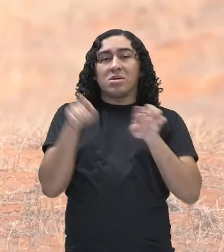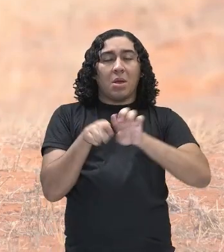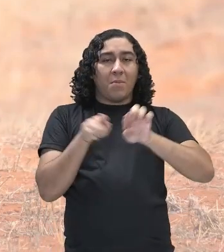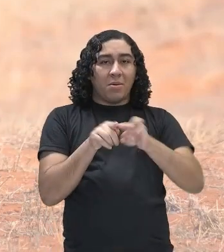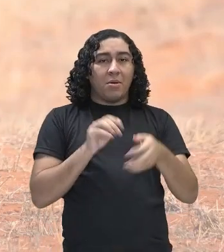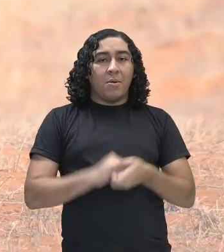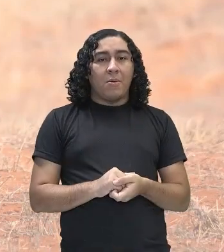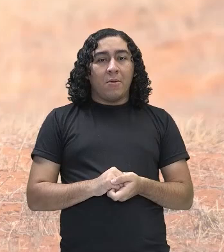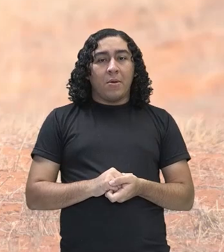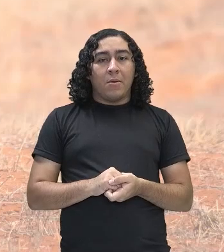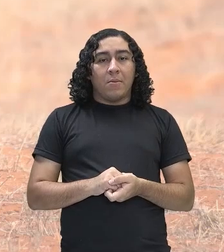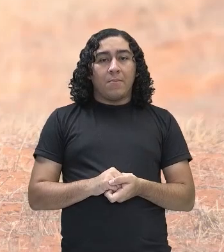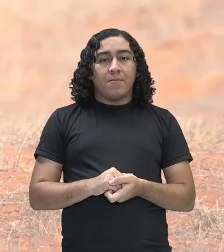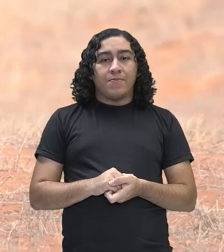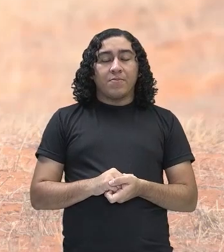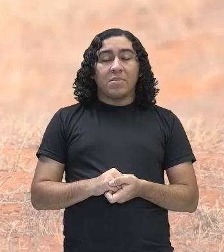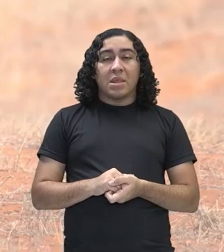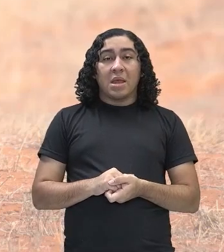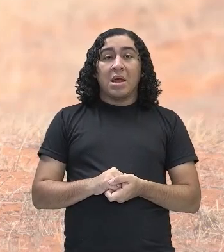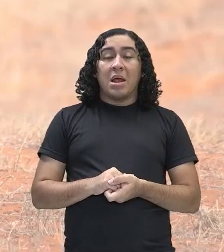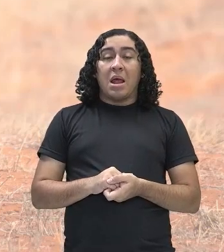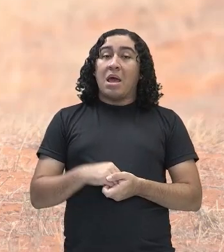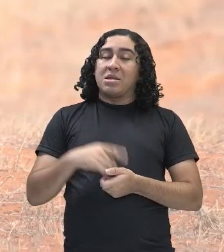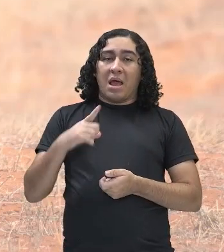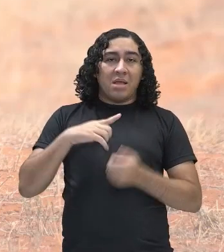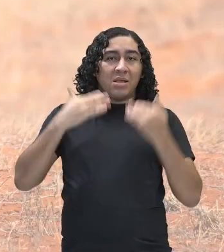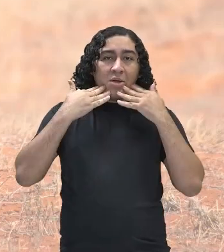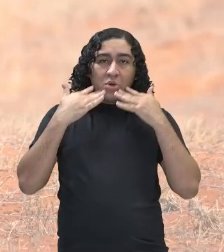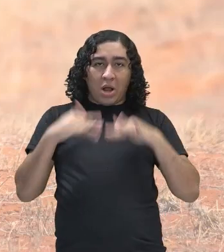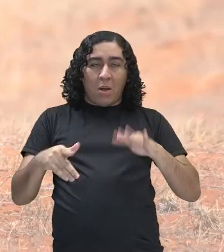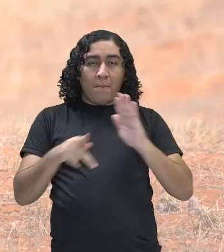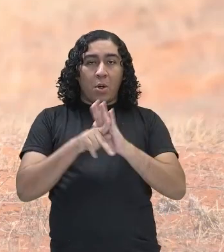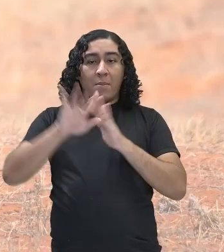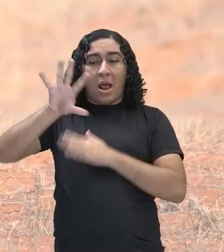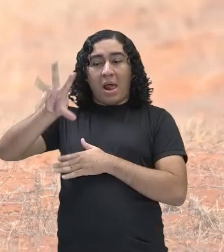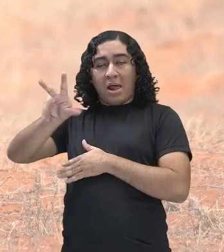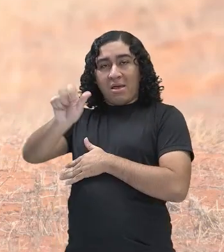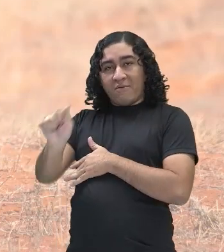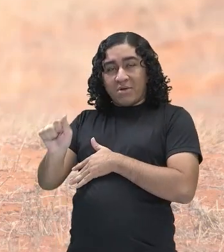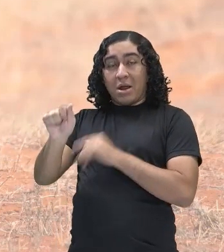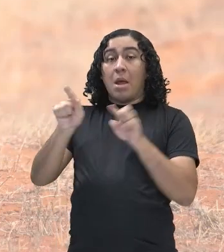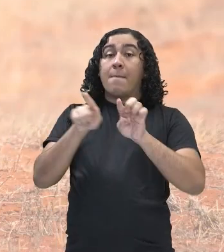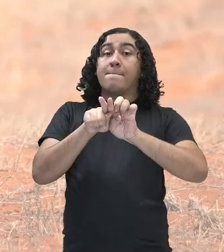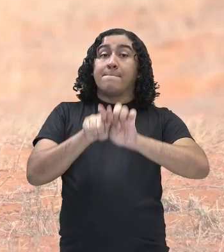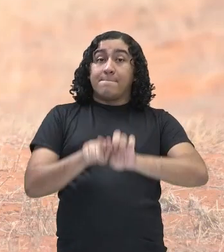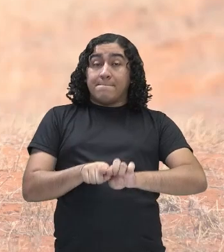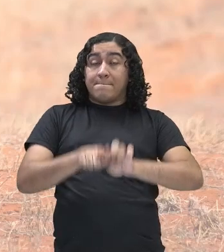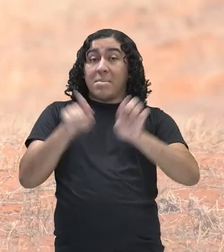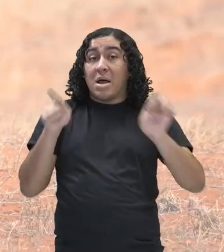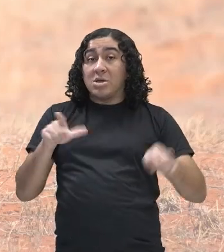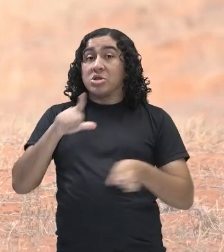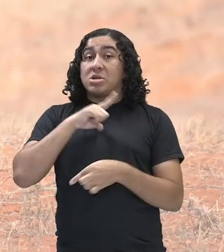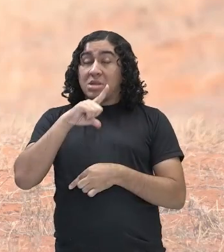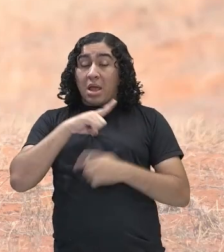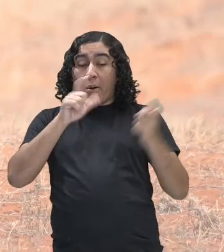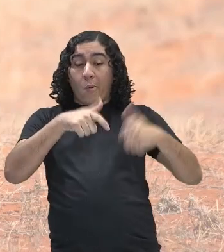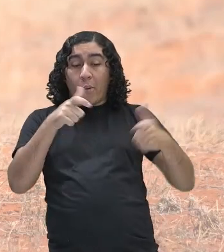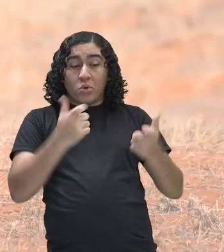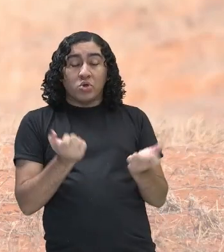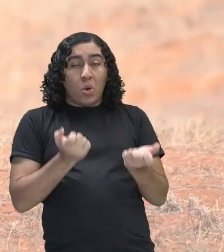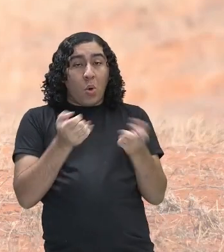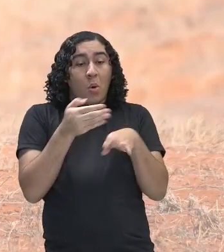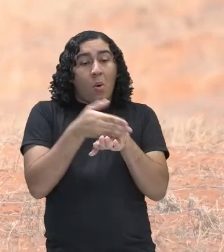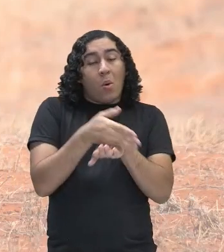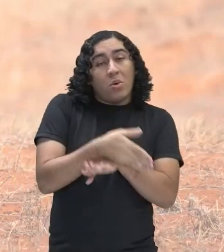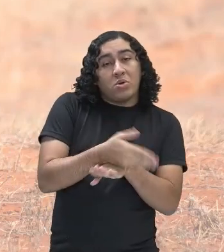particular, natural, é na África, mas ele já tem histórico dele de introdução